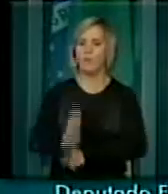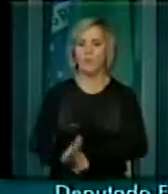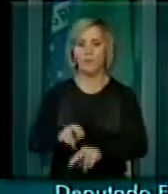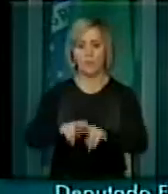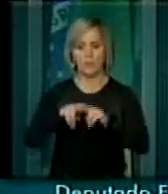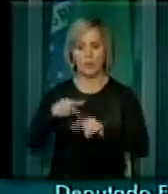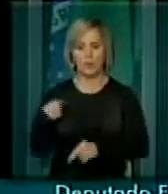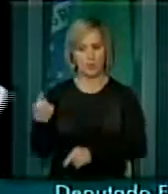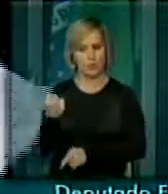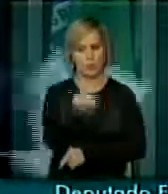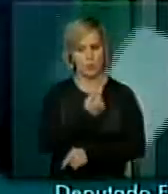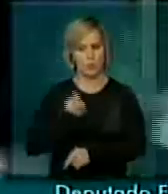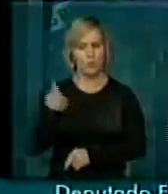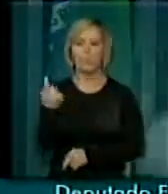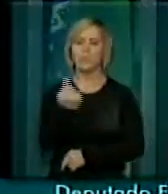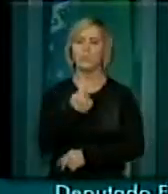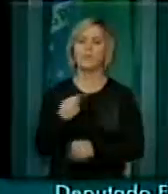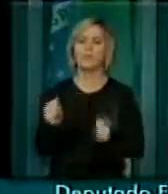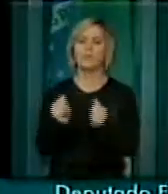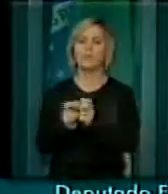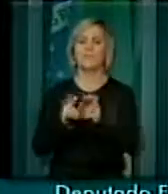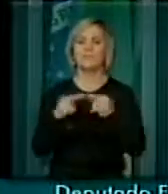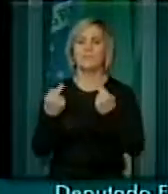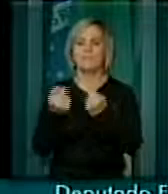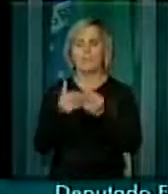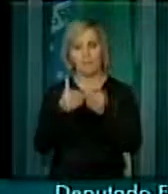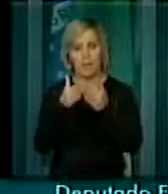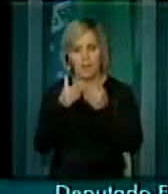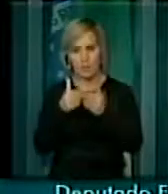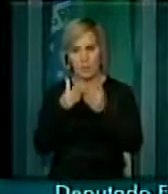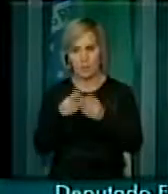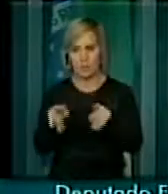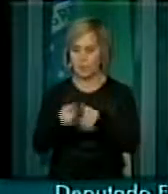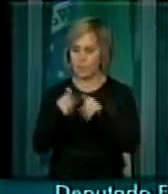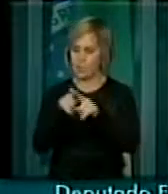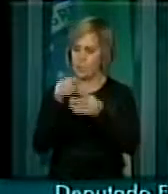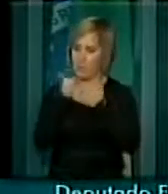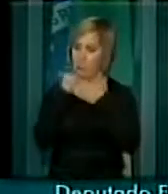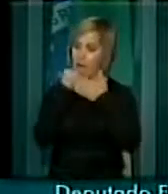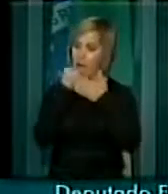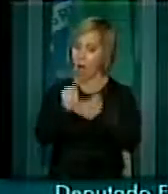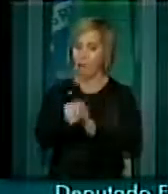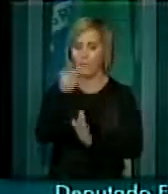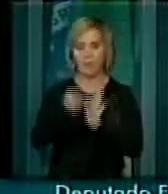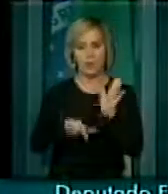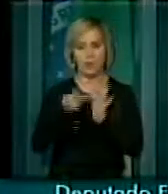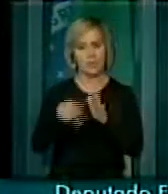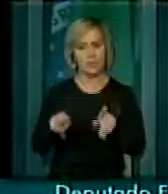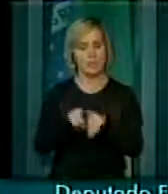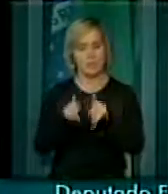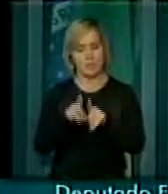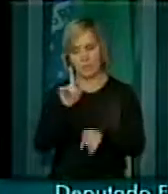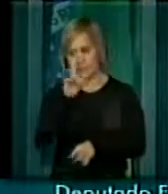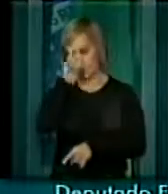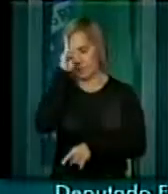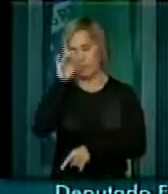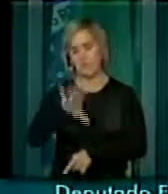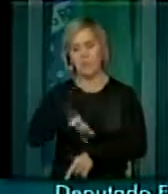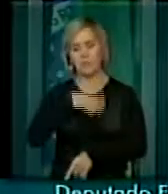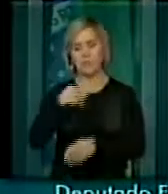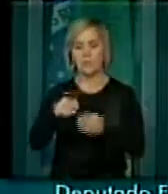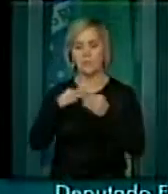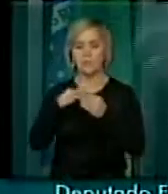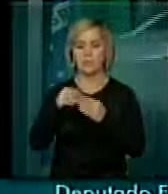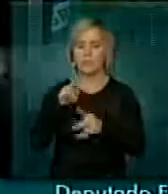que todos nós aqui estamos solicitando e apoiando esta iniciativa e convidando o povo brasileiro